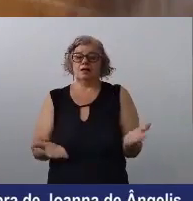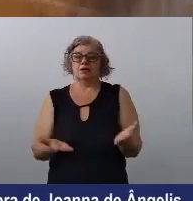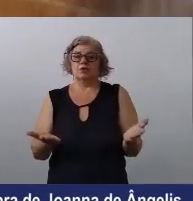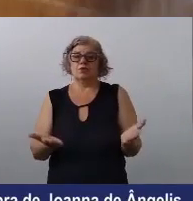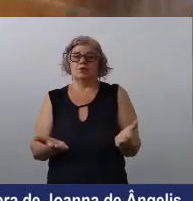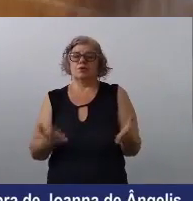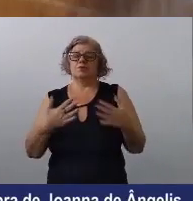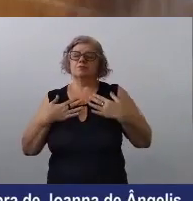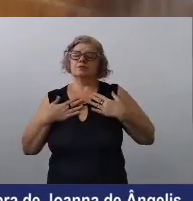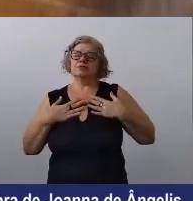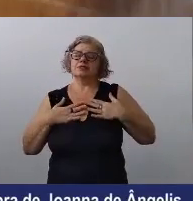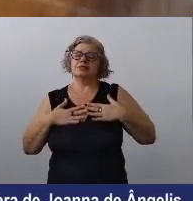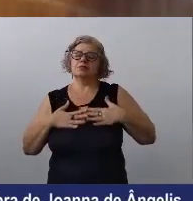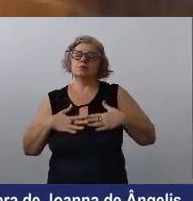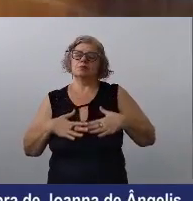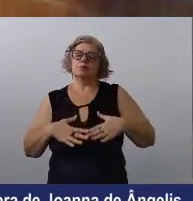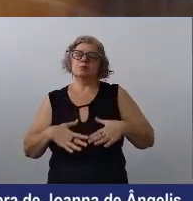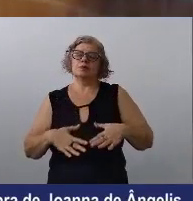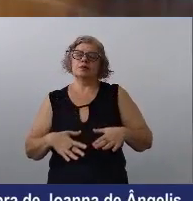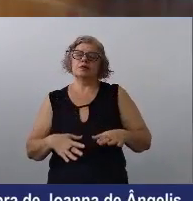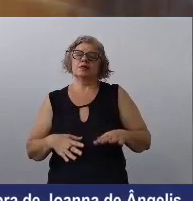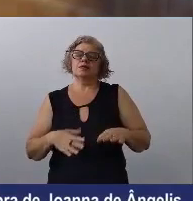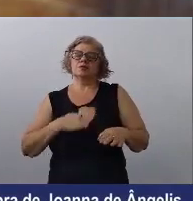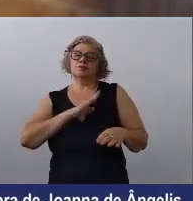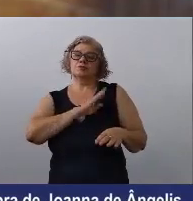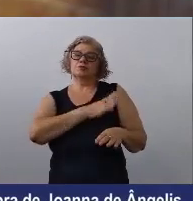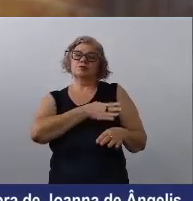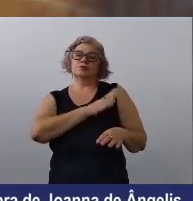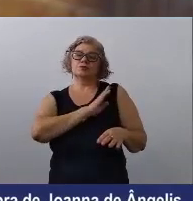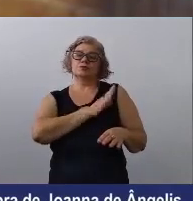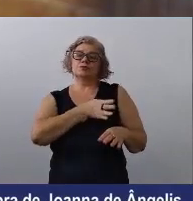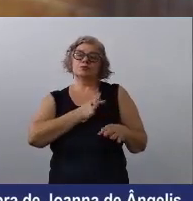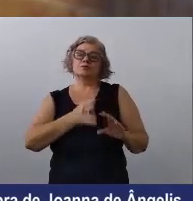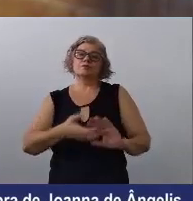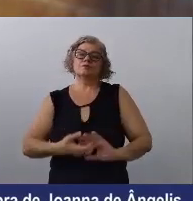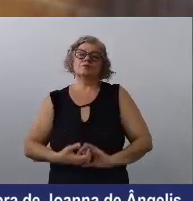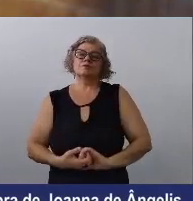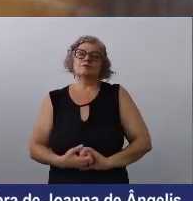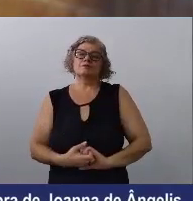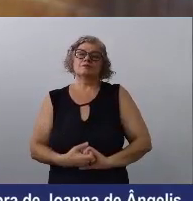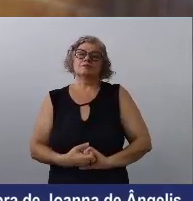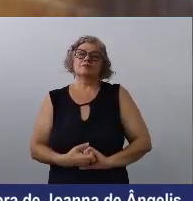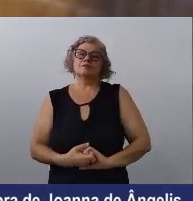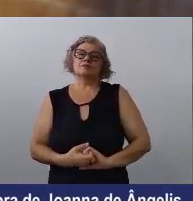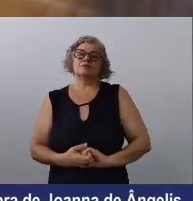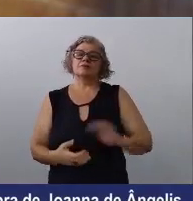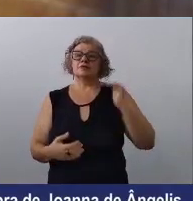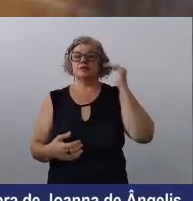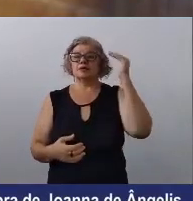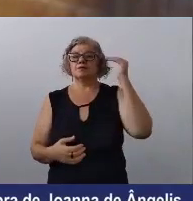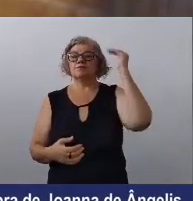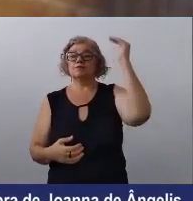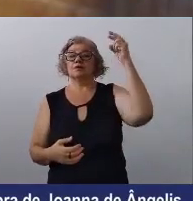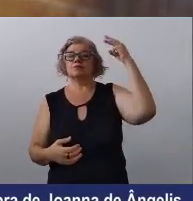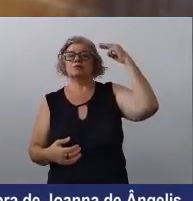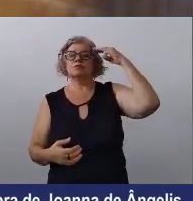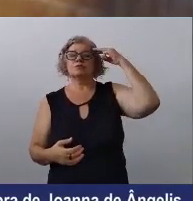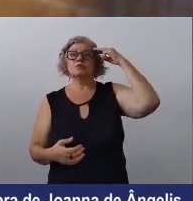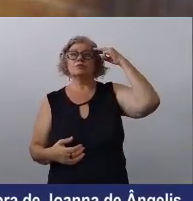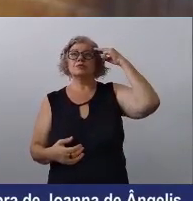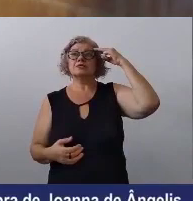instante, serenando os nossos corações e elevando os